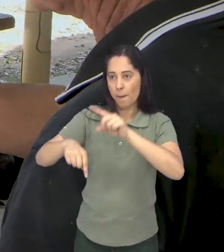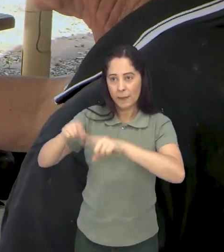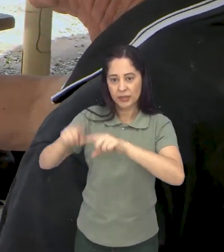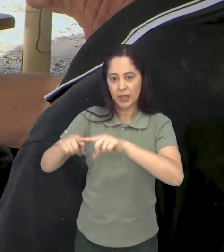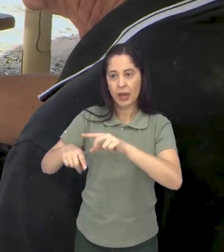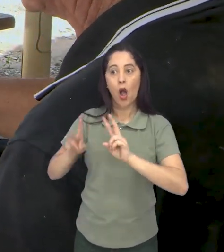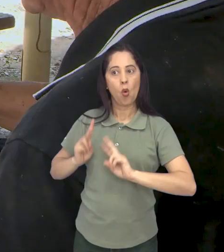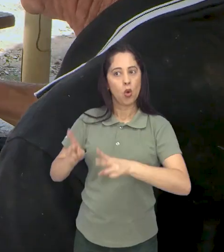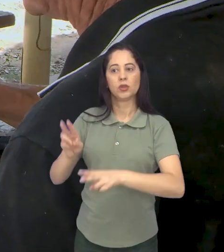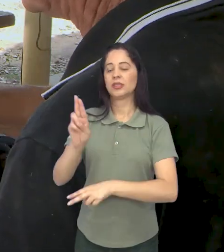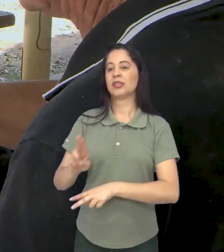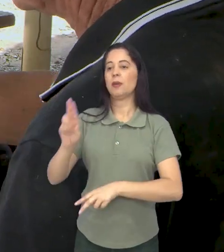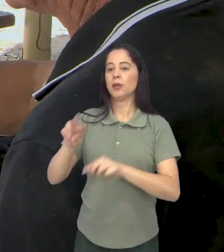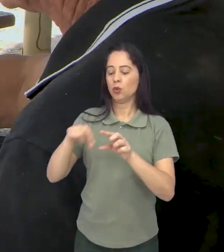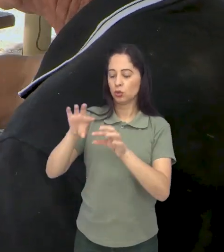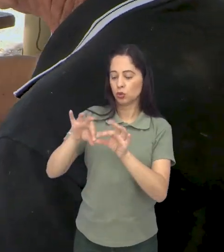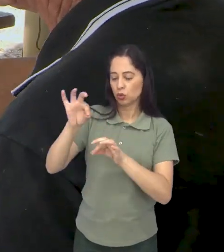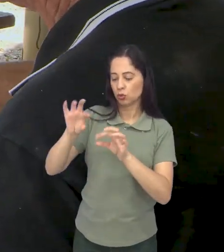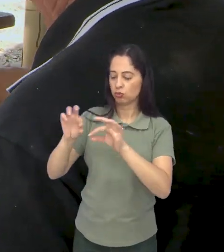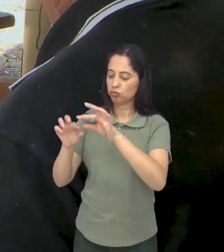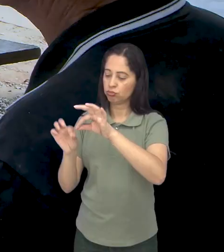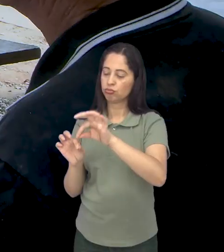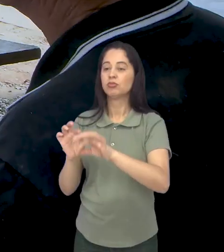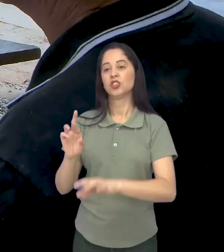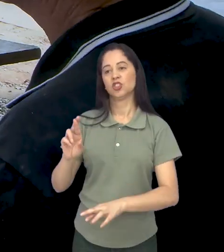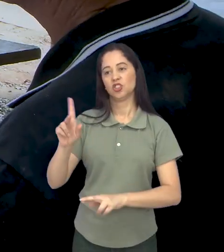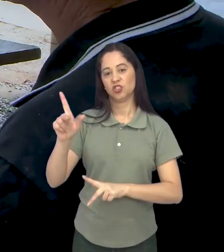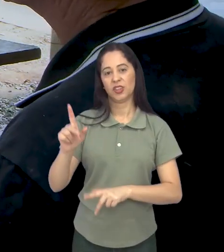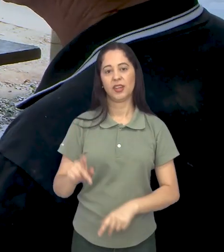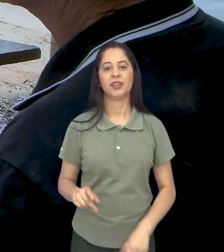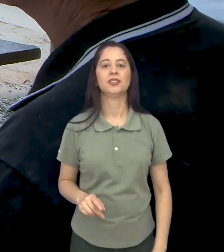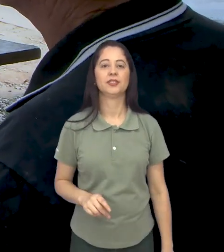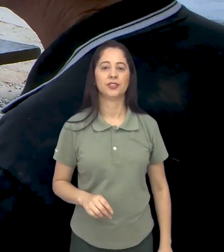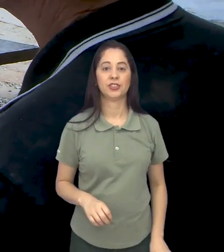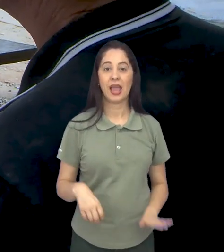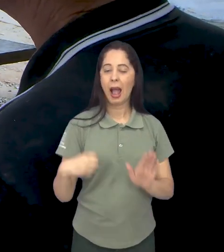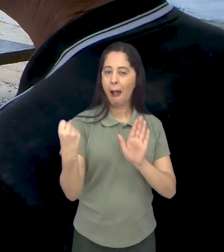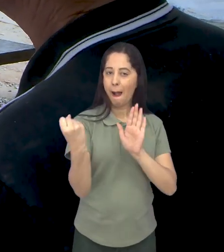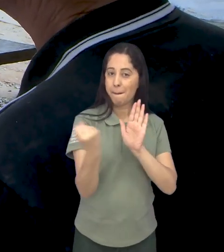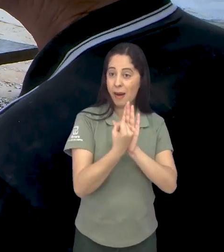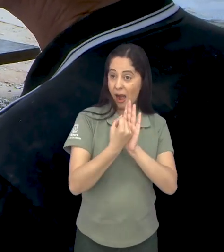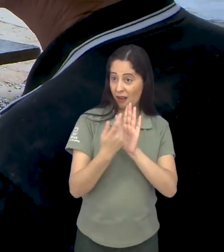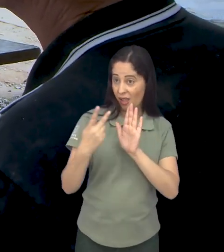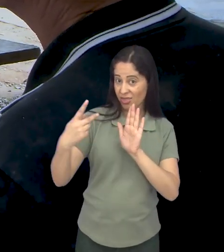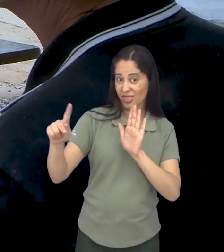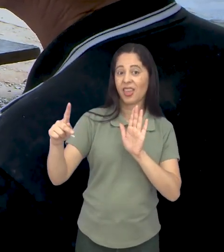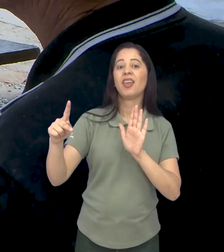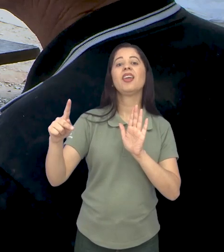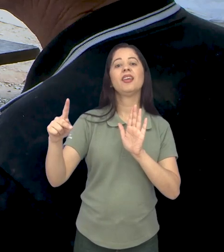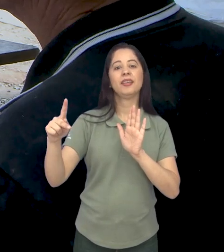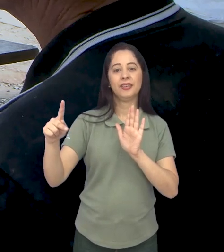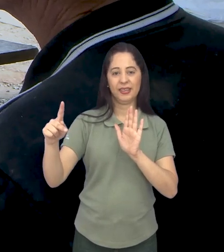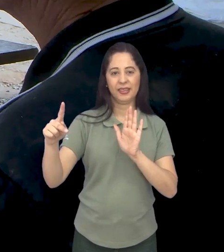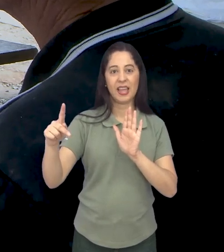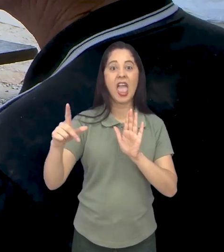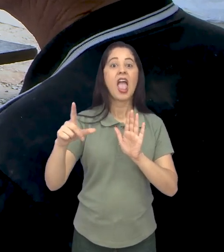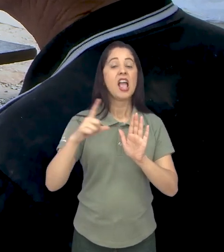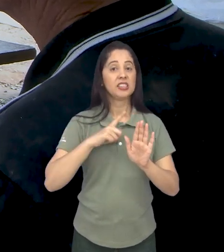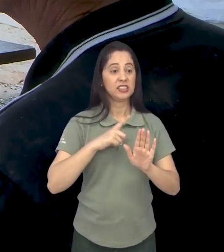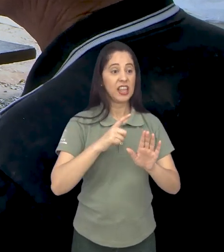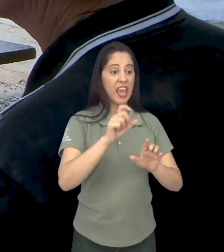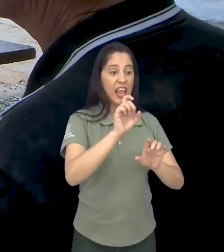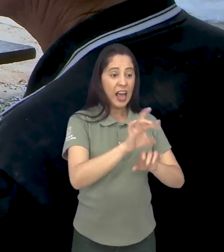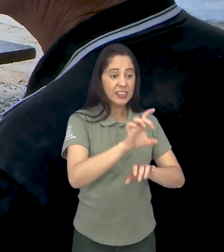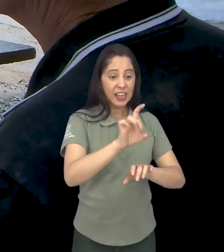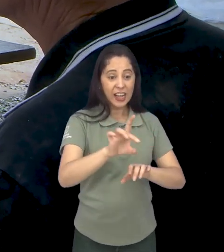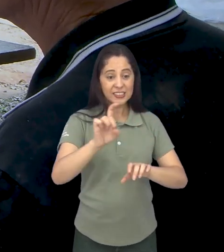todas cruzadas, o amarrio. Esse é amarrado. É isso. A marca registrada do seu Jairo está em